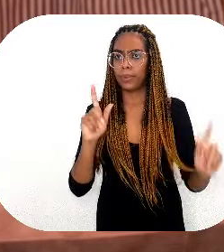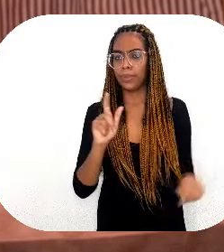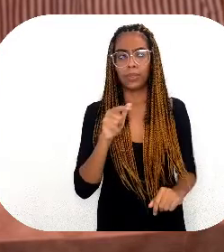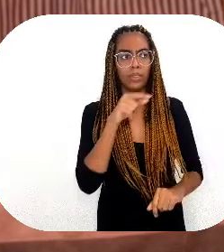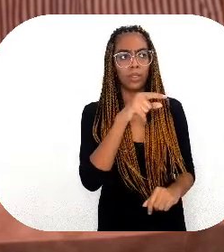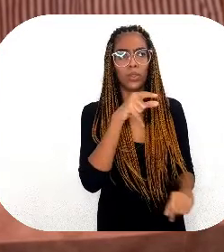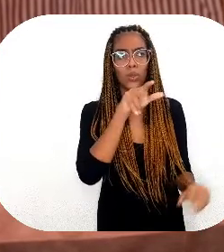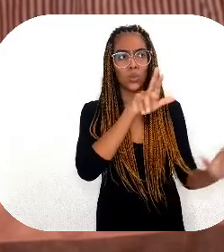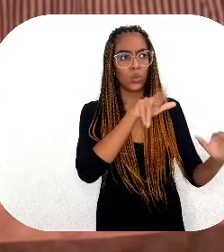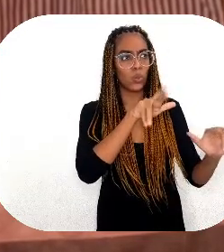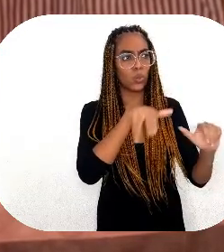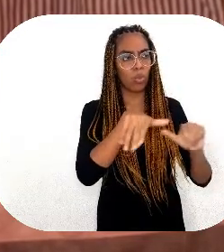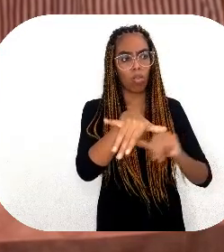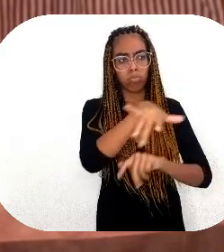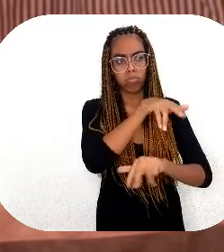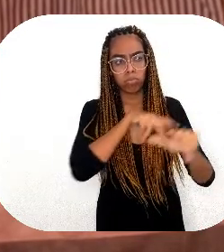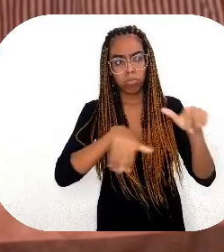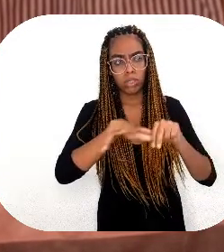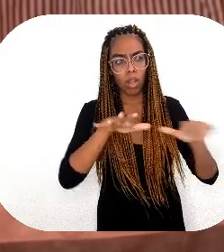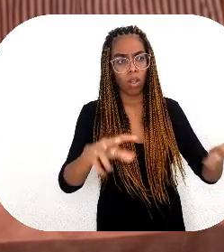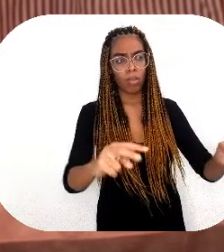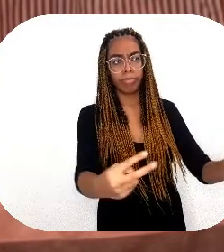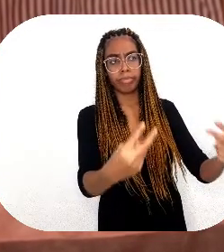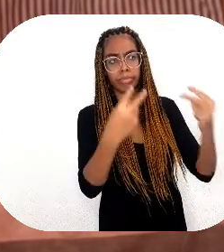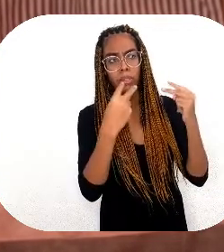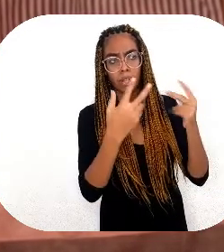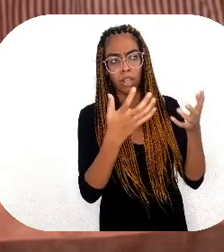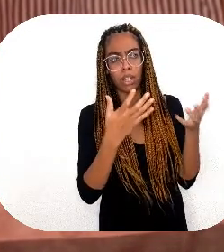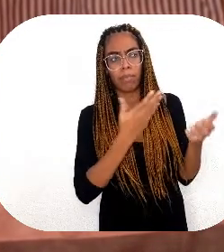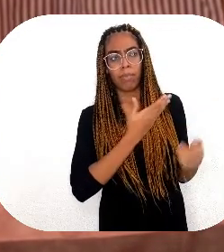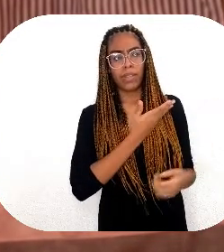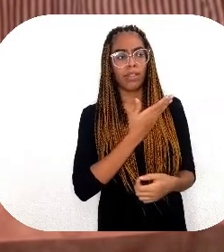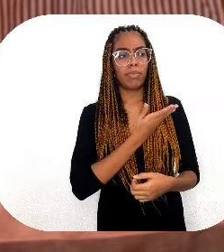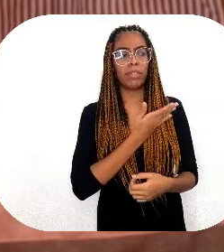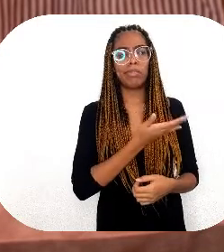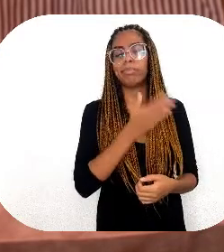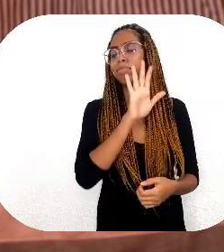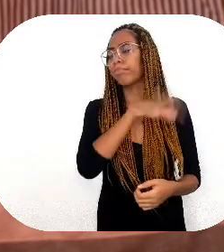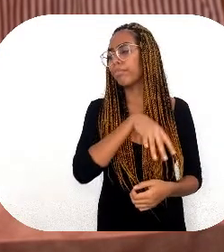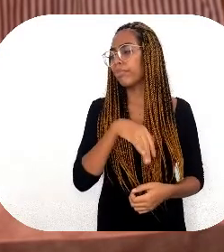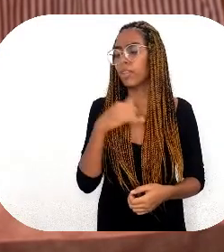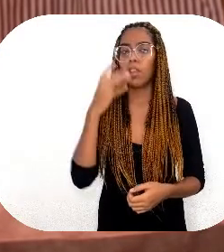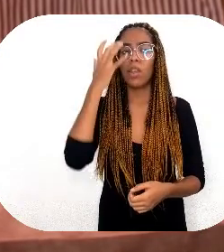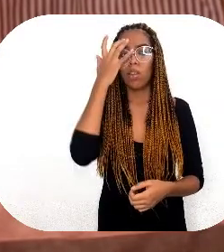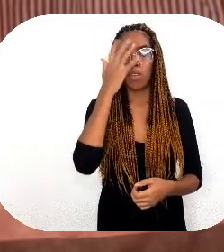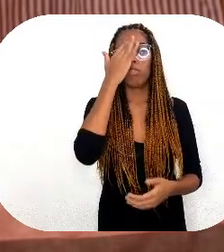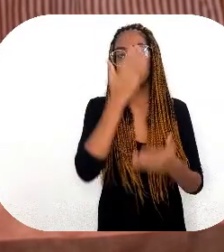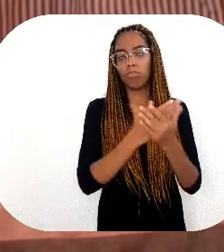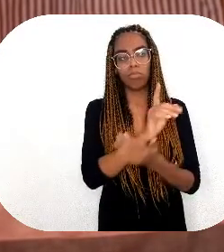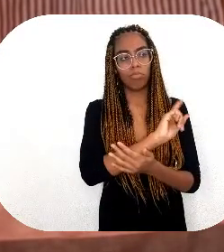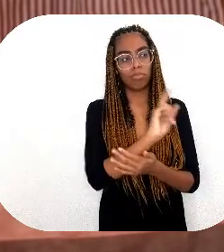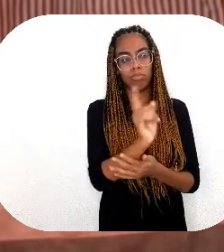Tá muito estranha essa conversa. Você nunca veio por aqui. E agora tá me olhando assim, dizendo que quer ser meu